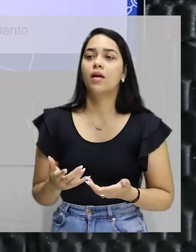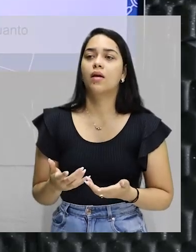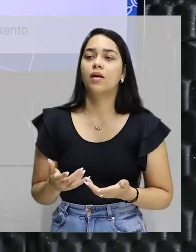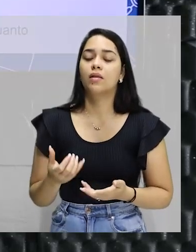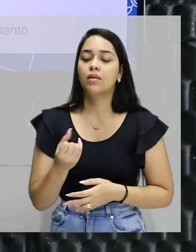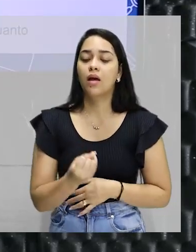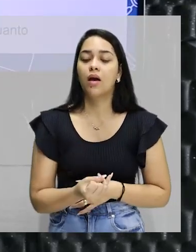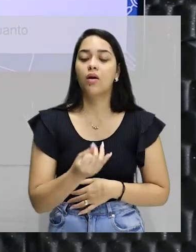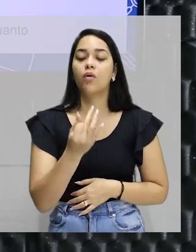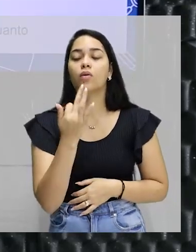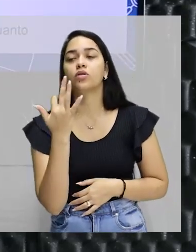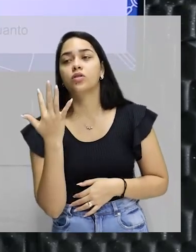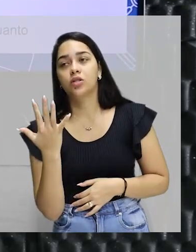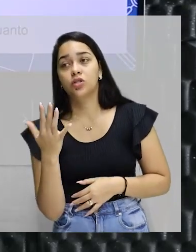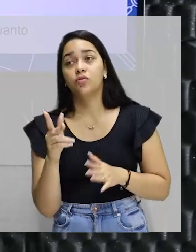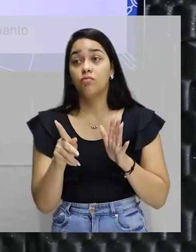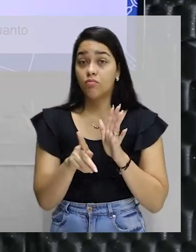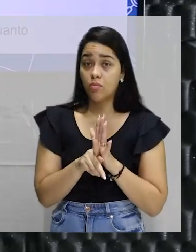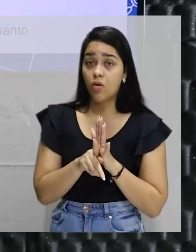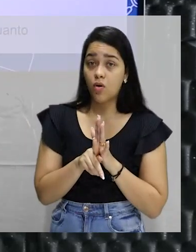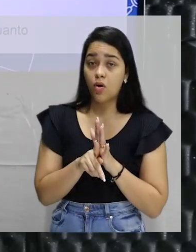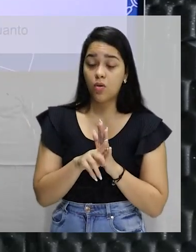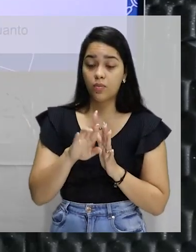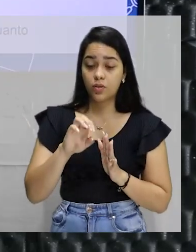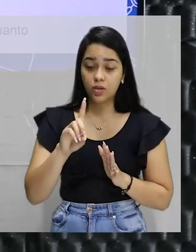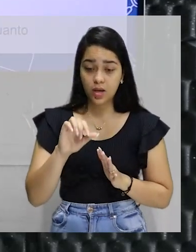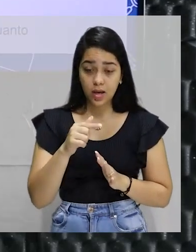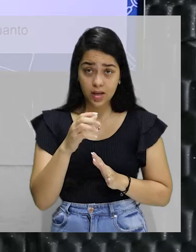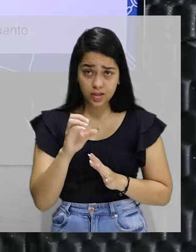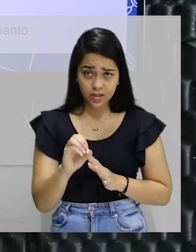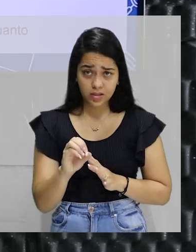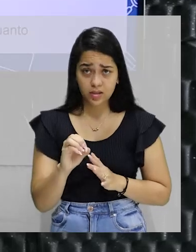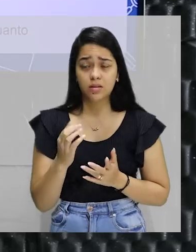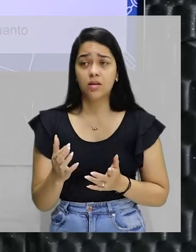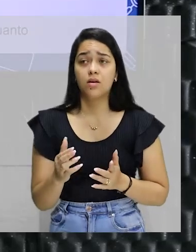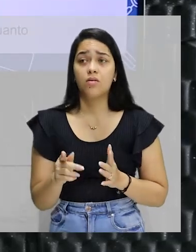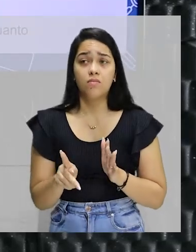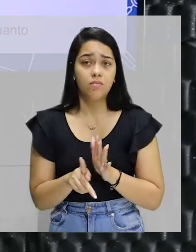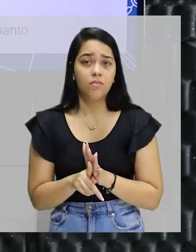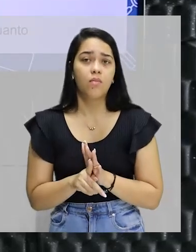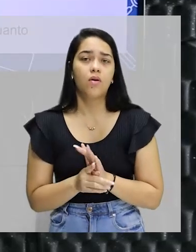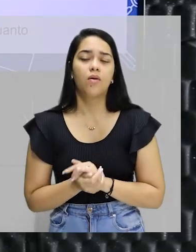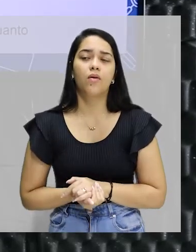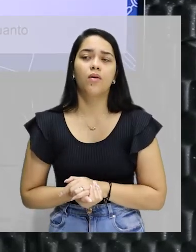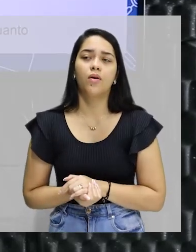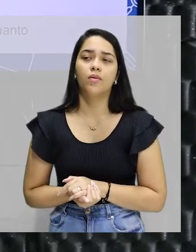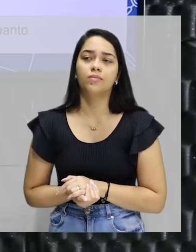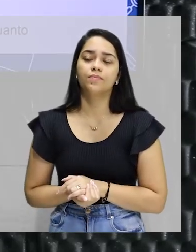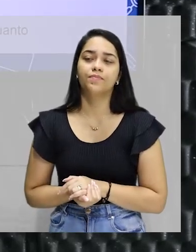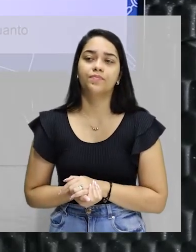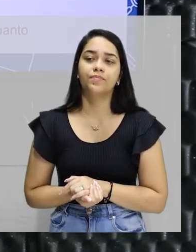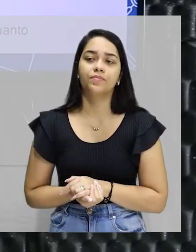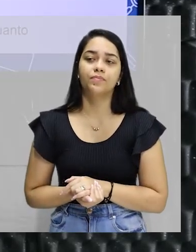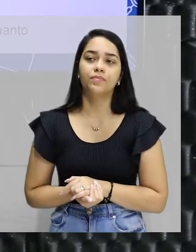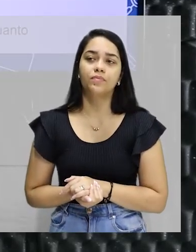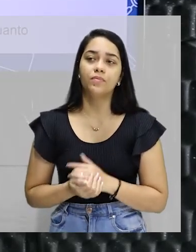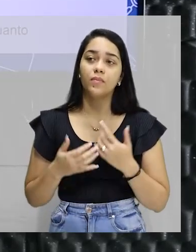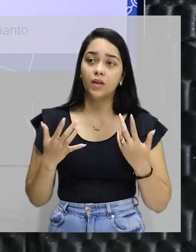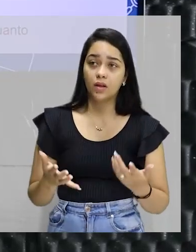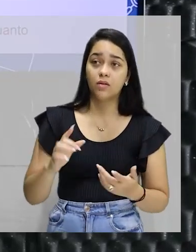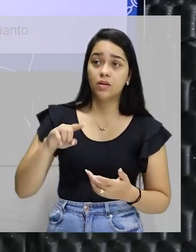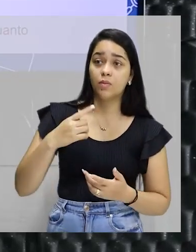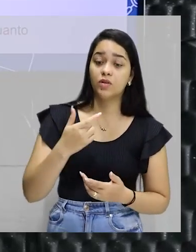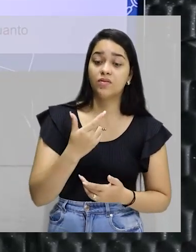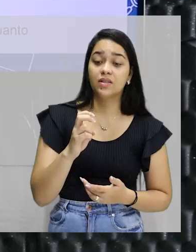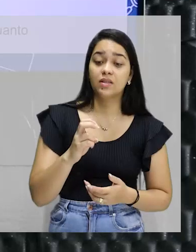no quantitativo, na quantidade de radiação emanada, projetada. Então, depois